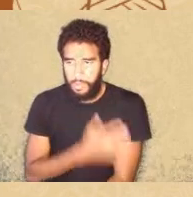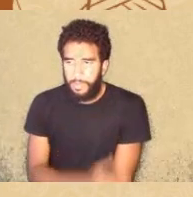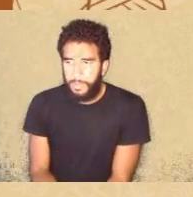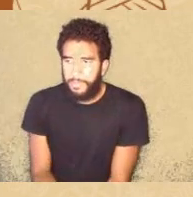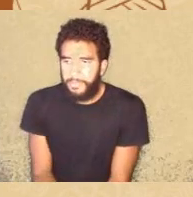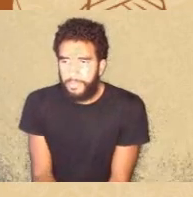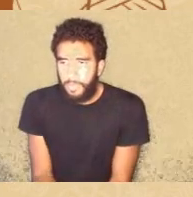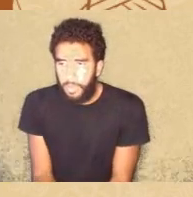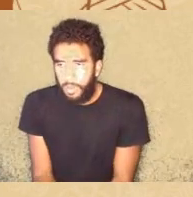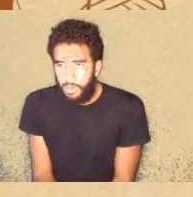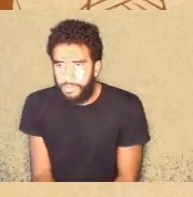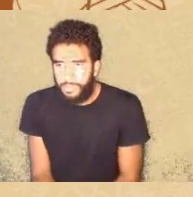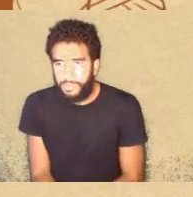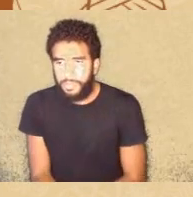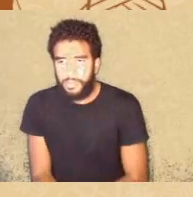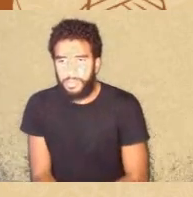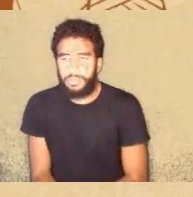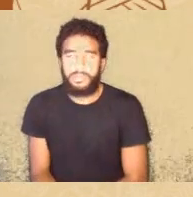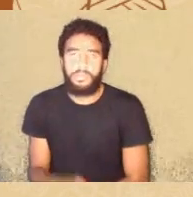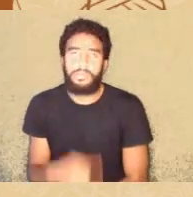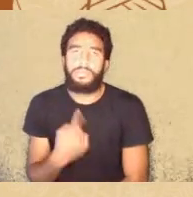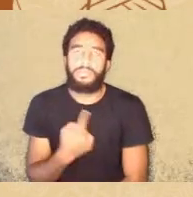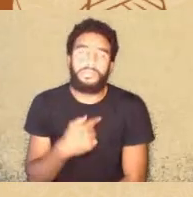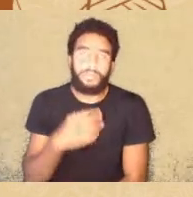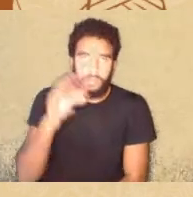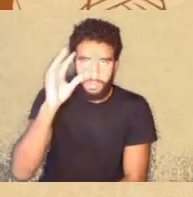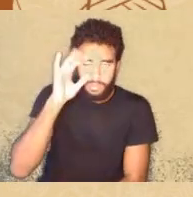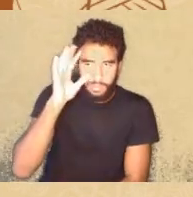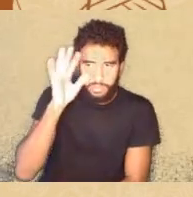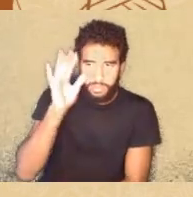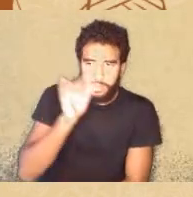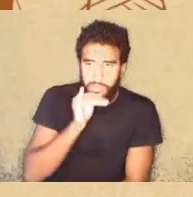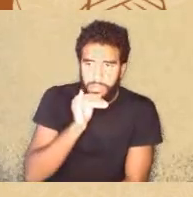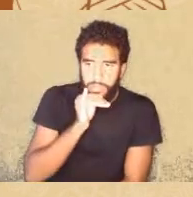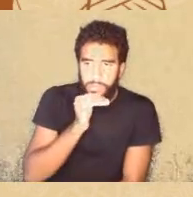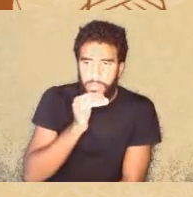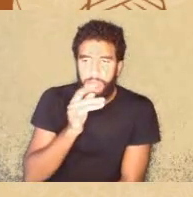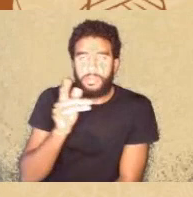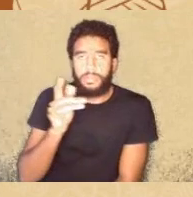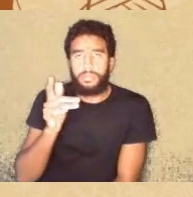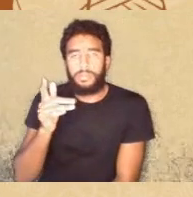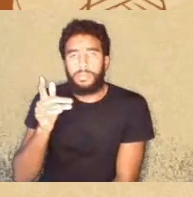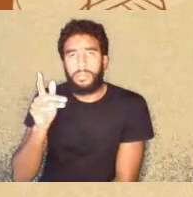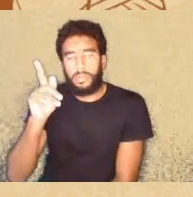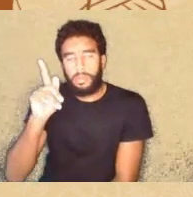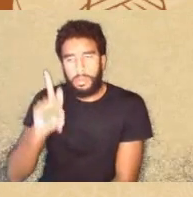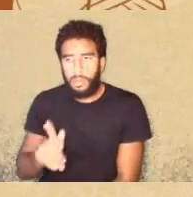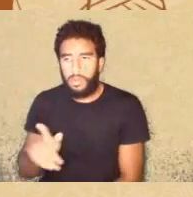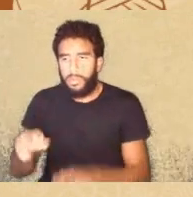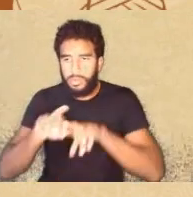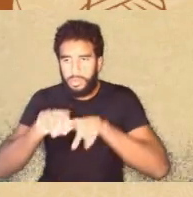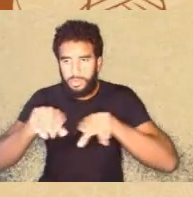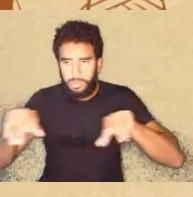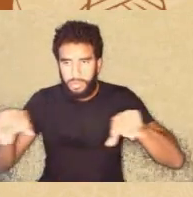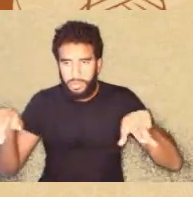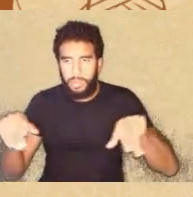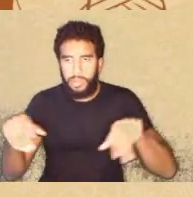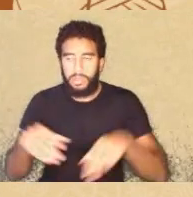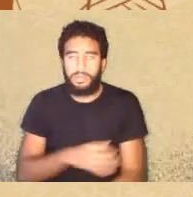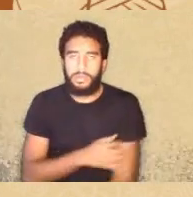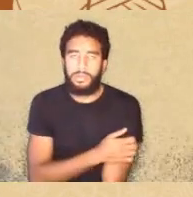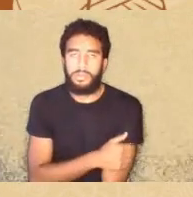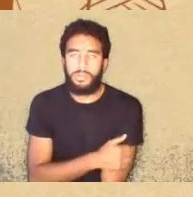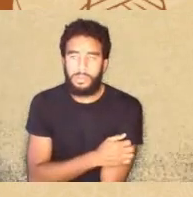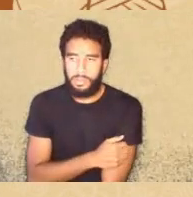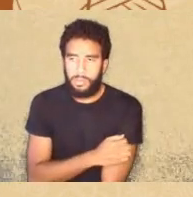que é quando a gente pensa nas questões de gestão da diversidade, como é que a gente, para além do acesso e